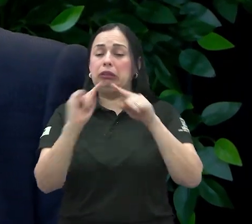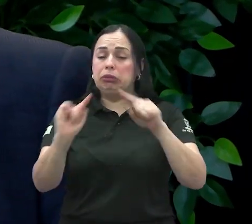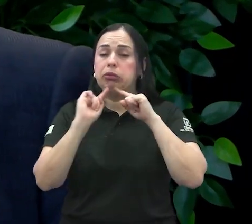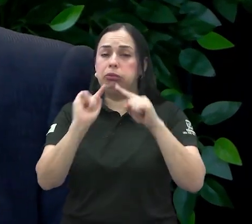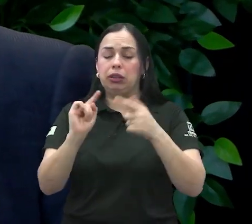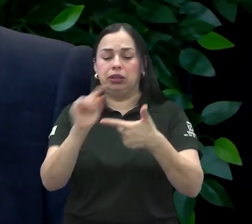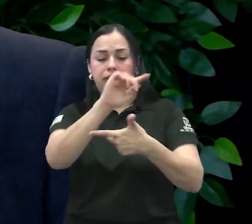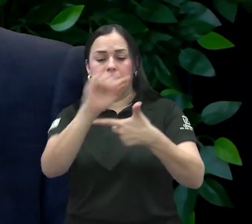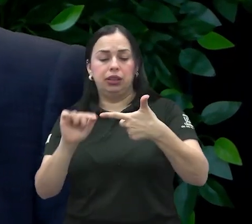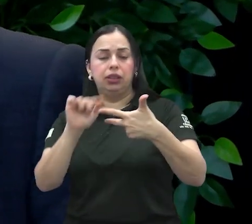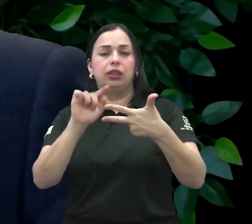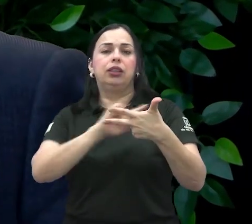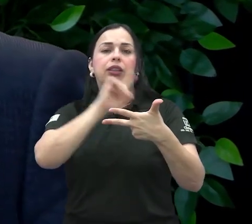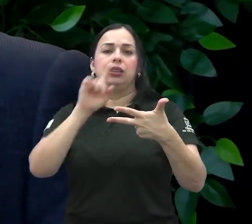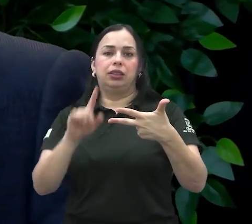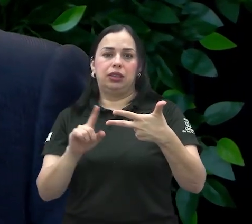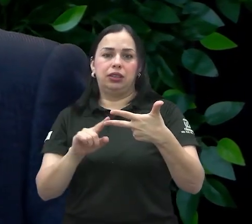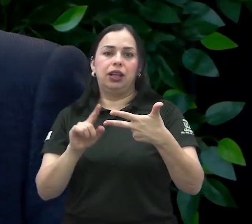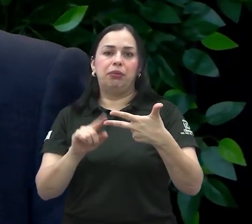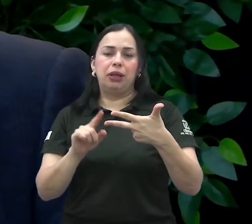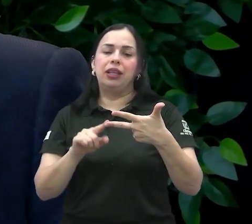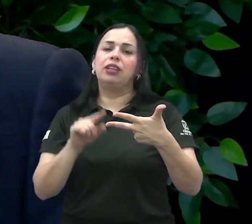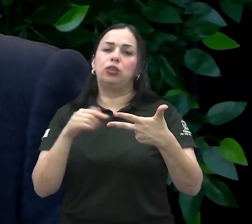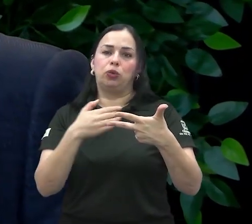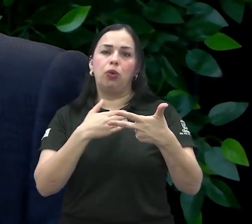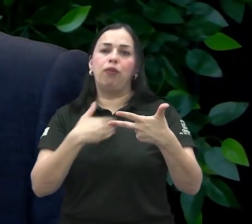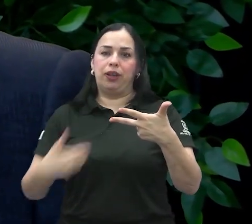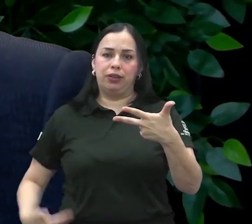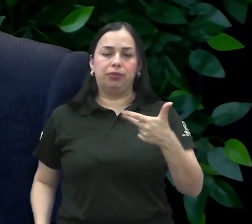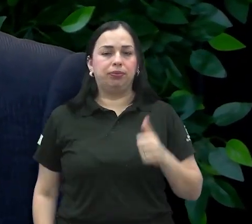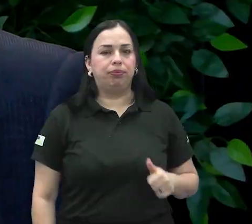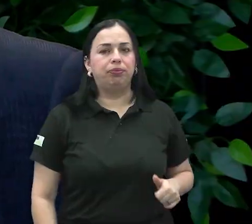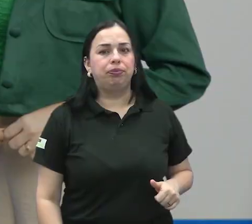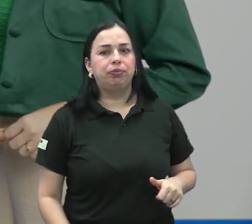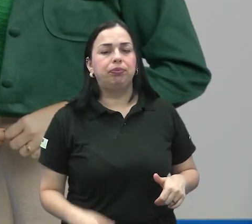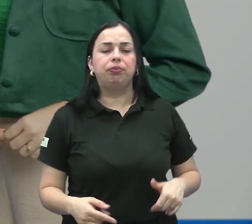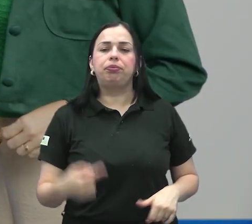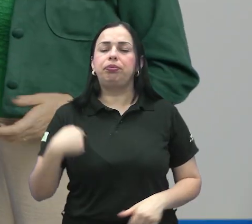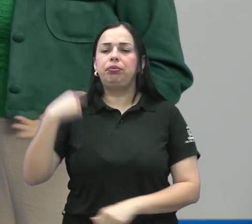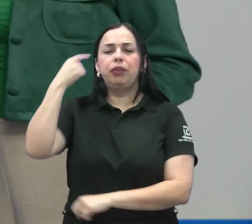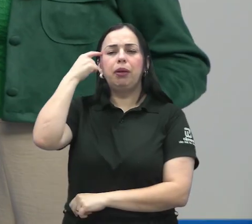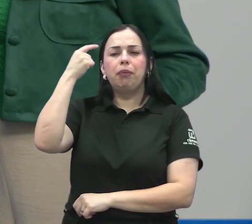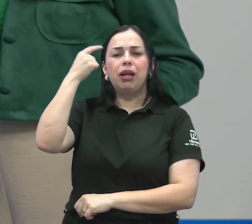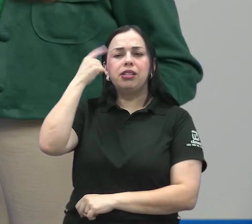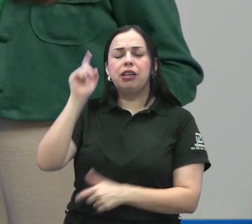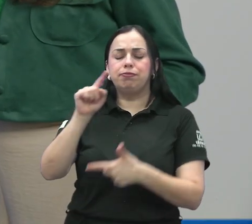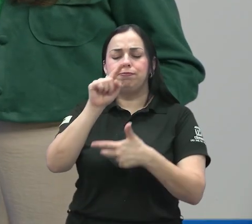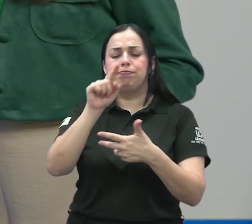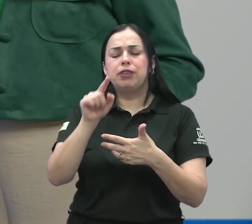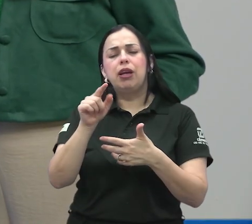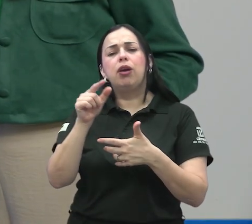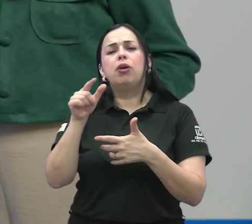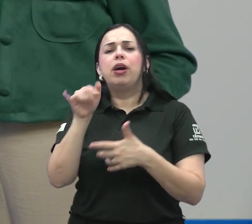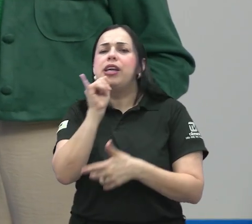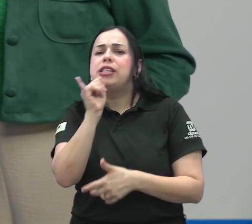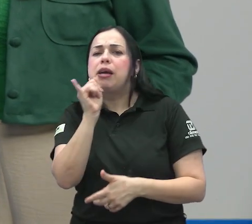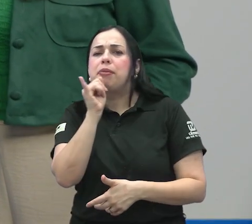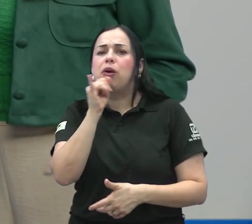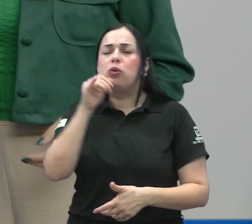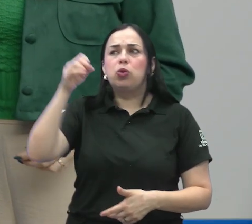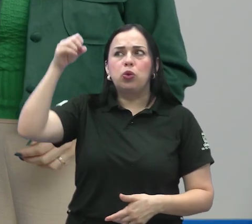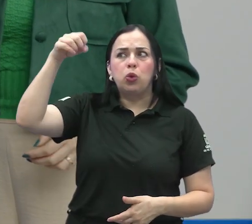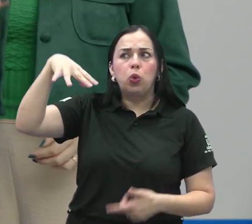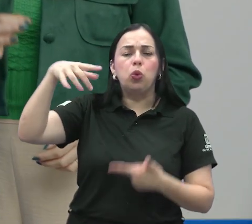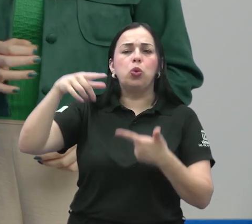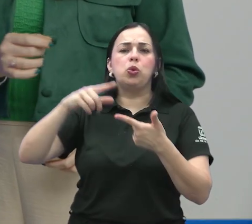de reclamações, figuram entre as primeiras, e as concessionárias de serviços públicos. Quando pensamos em serviços